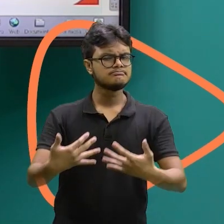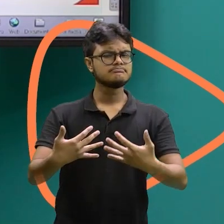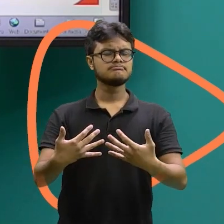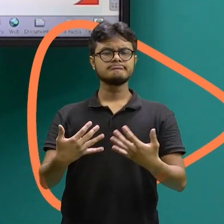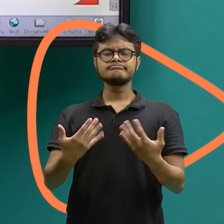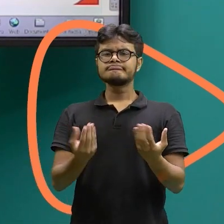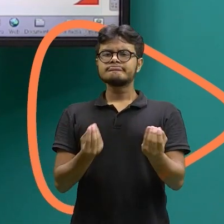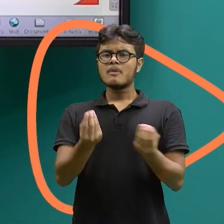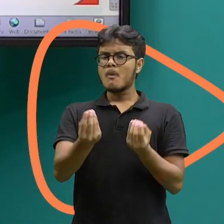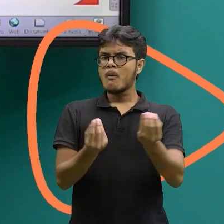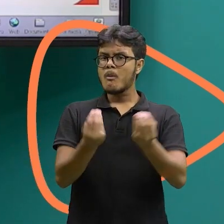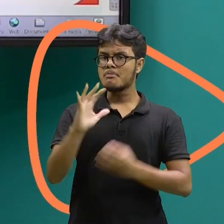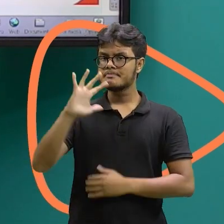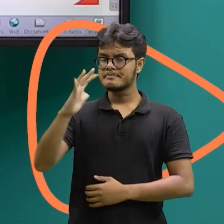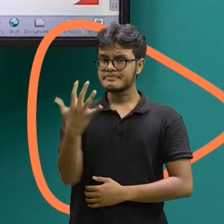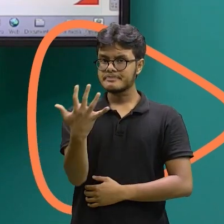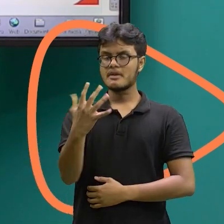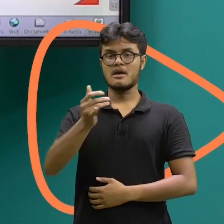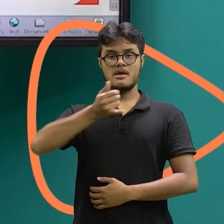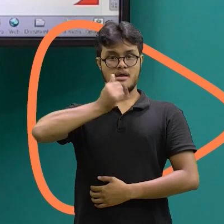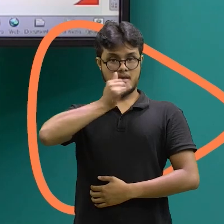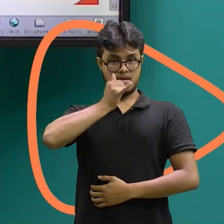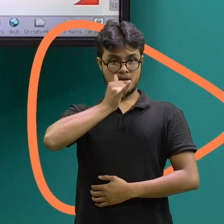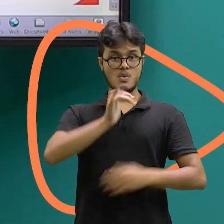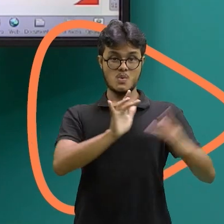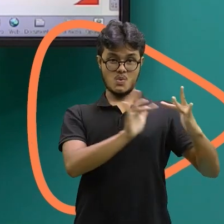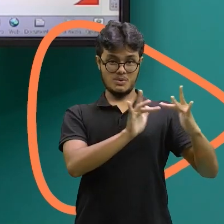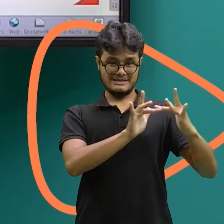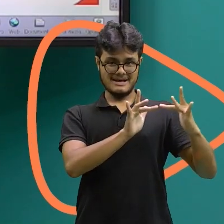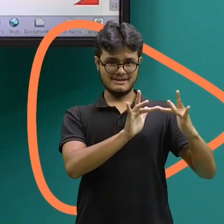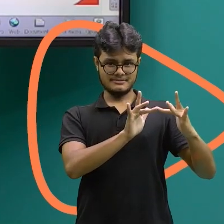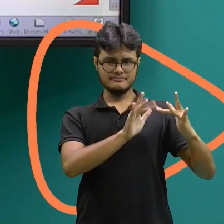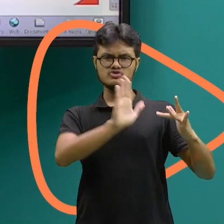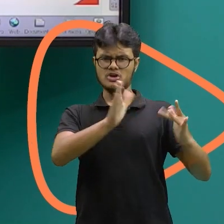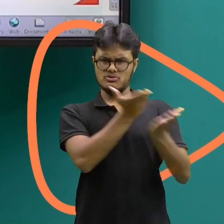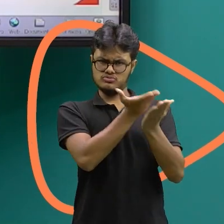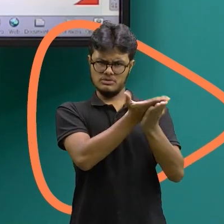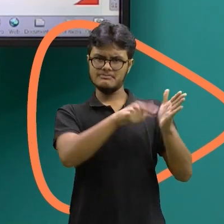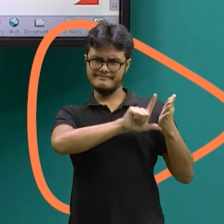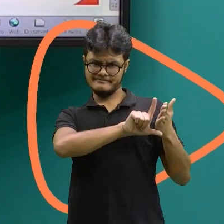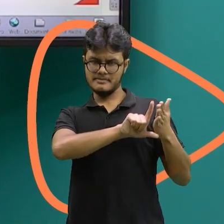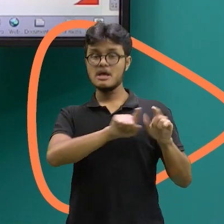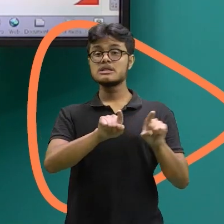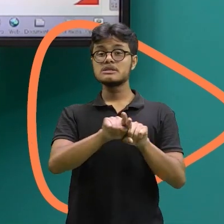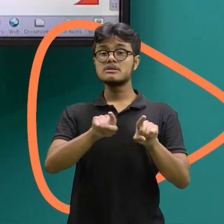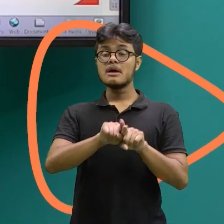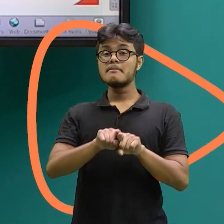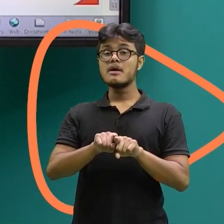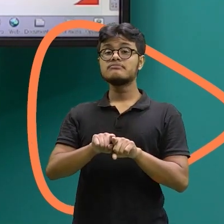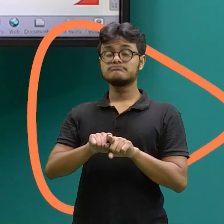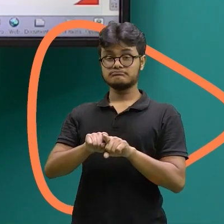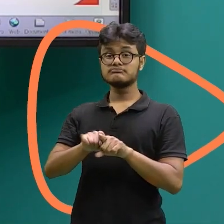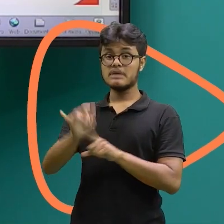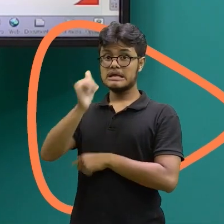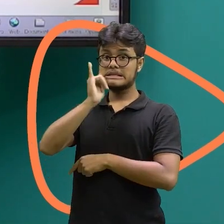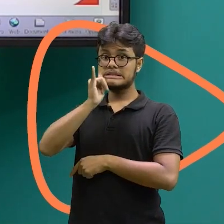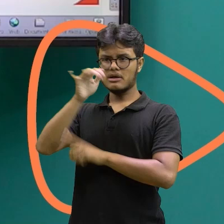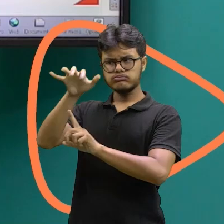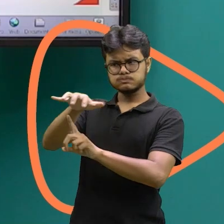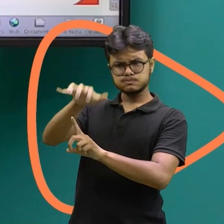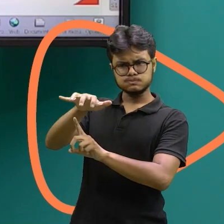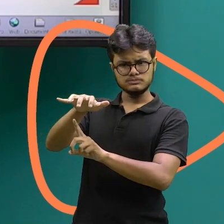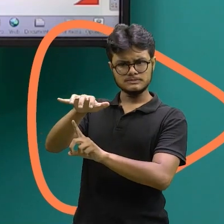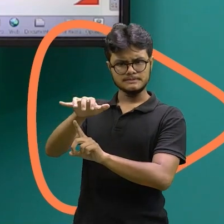semelhante entre os processos de eletrização por contato, que é o que a gente já viu anteriormente, e o processo de eletrização por indução.